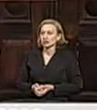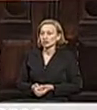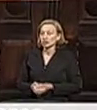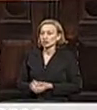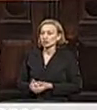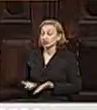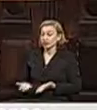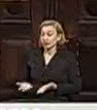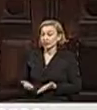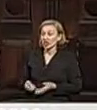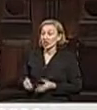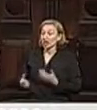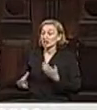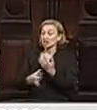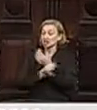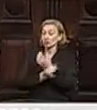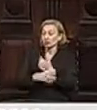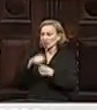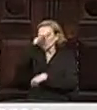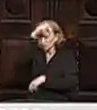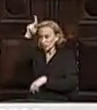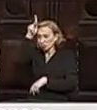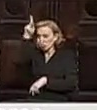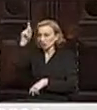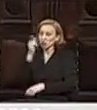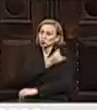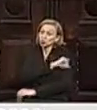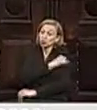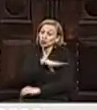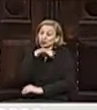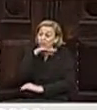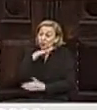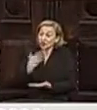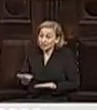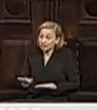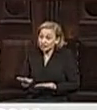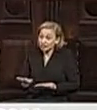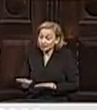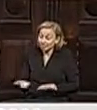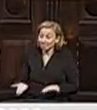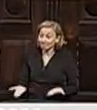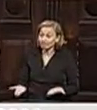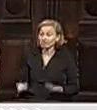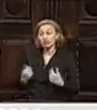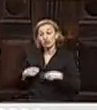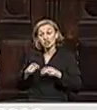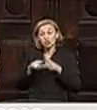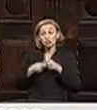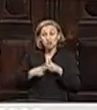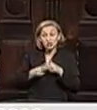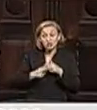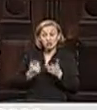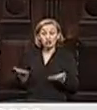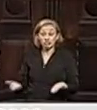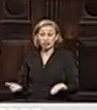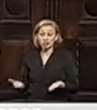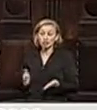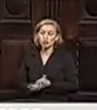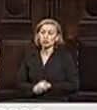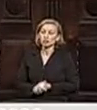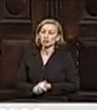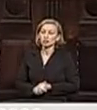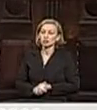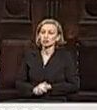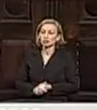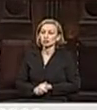segurança pública. Basta dizer que o maior orçamento do Estado é de segurança pública, quase o dobro do que se gasta